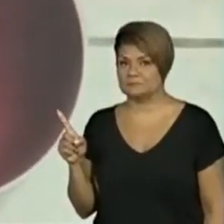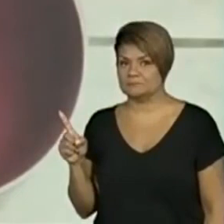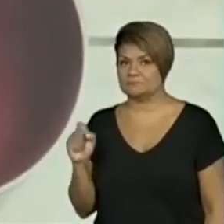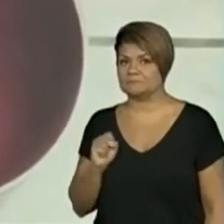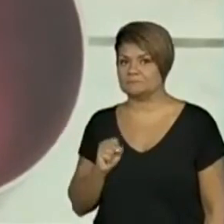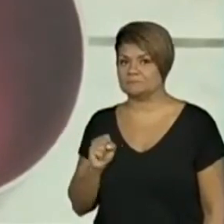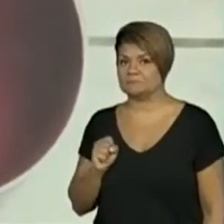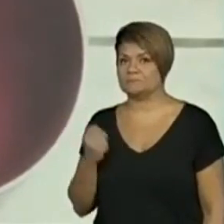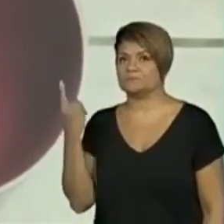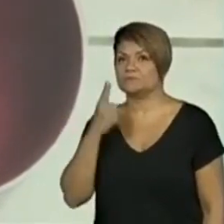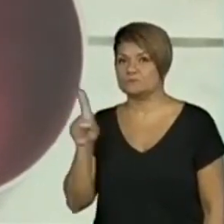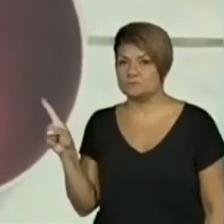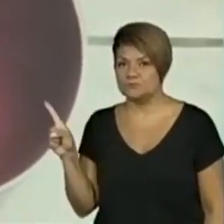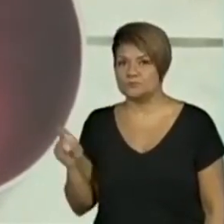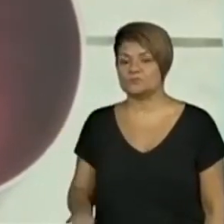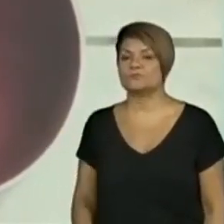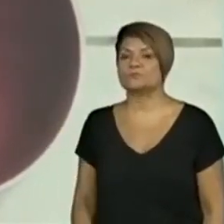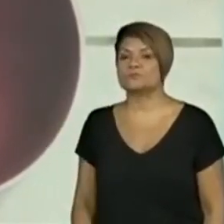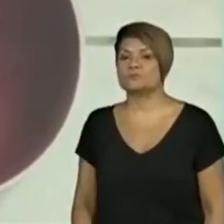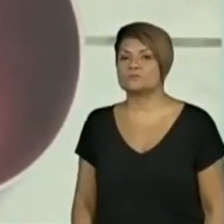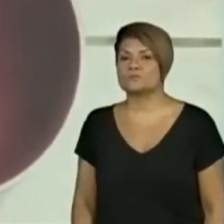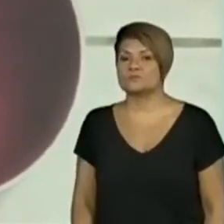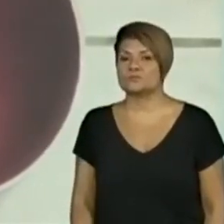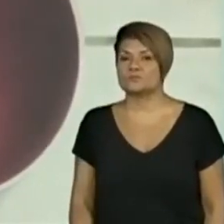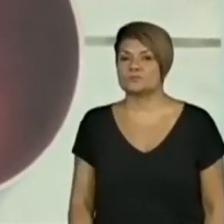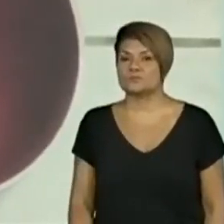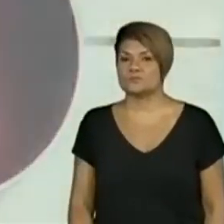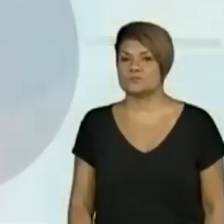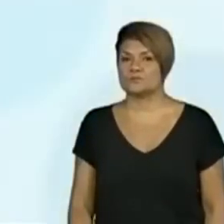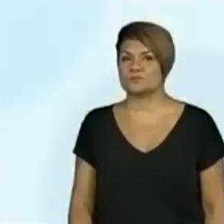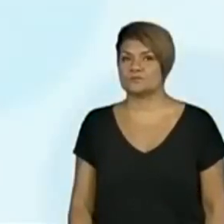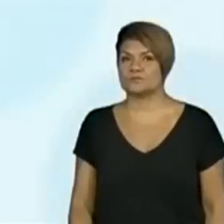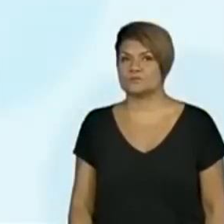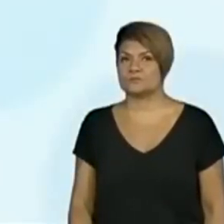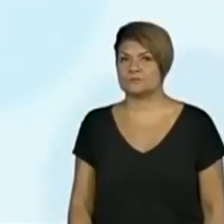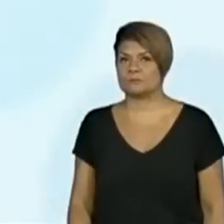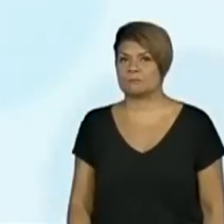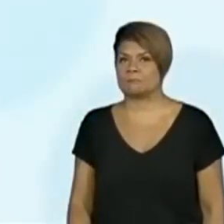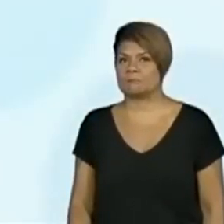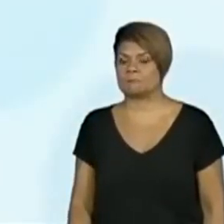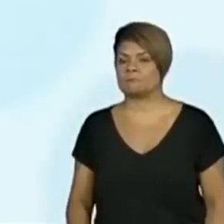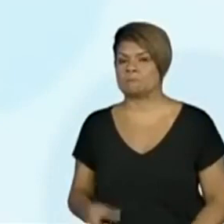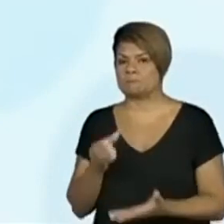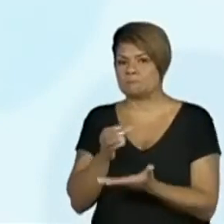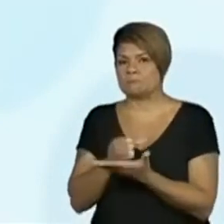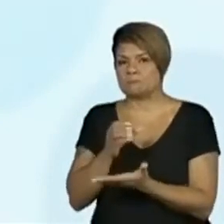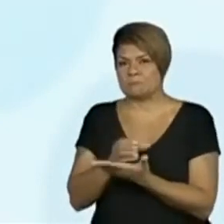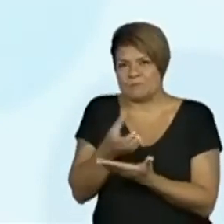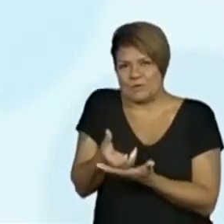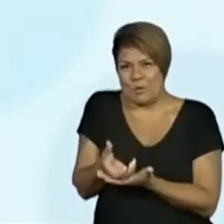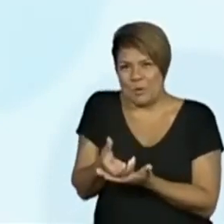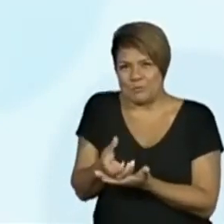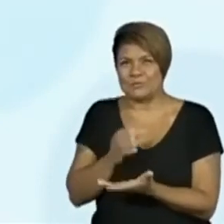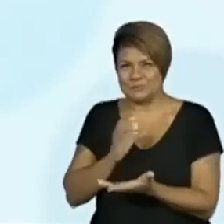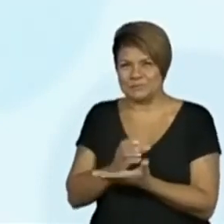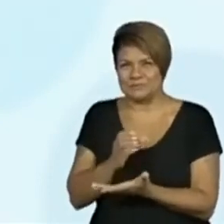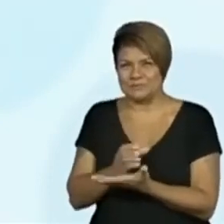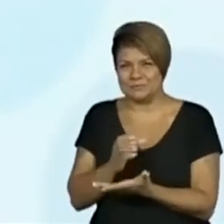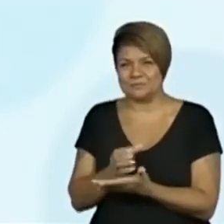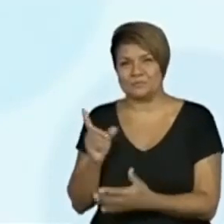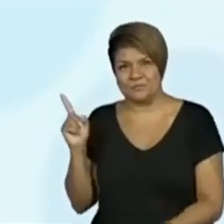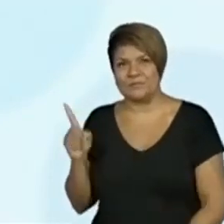vamos ver o último Bom dia que nós temos caneca de porcelana os copos e o último último